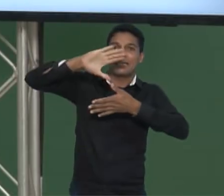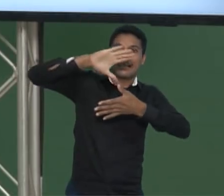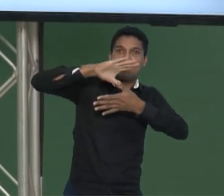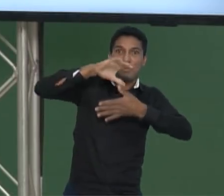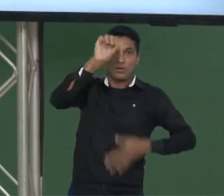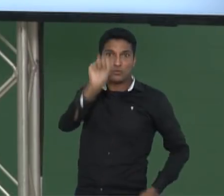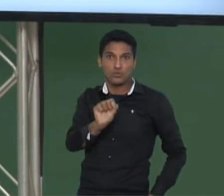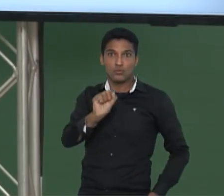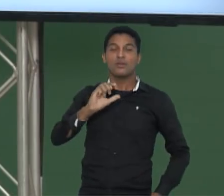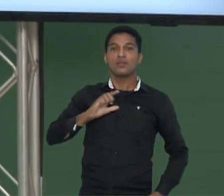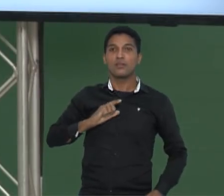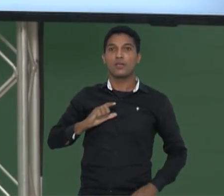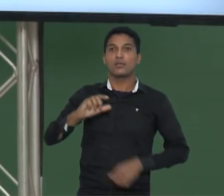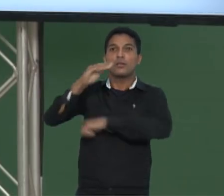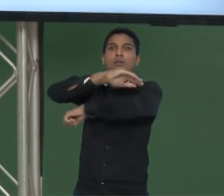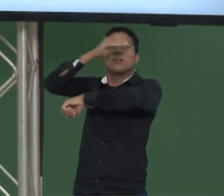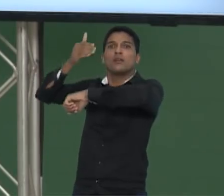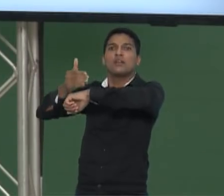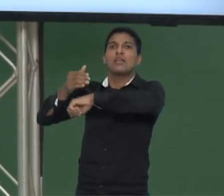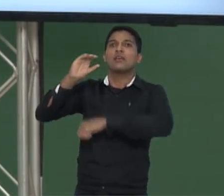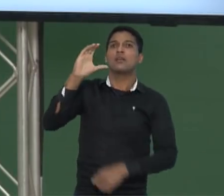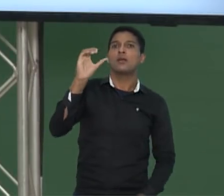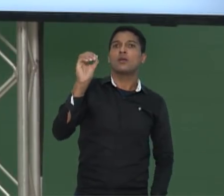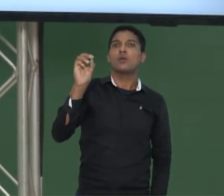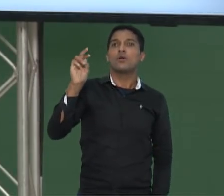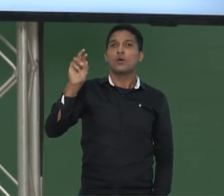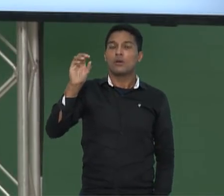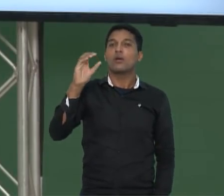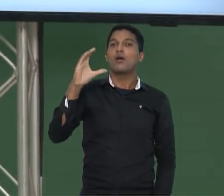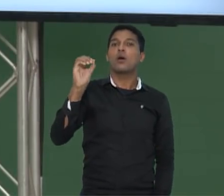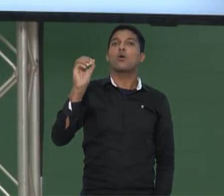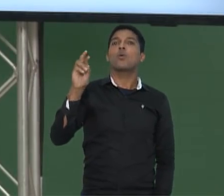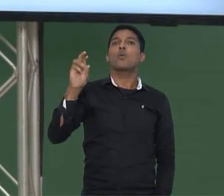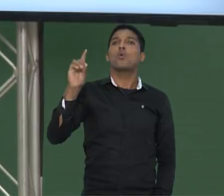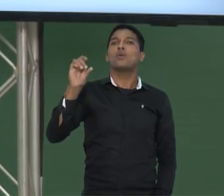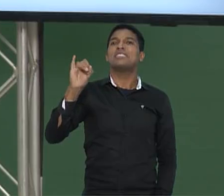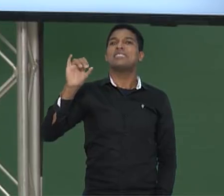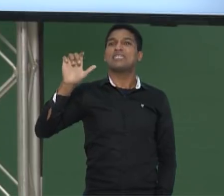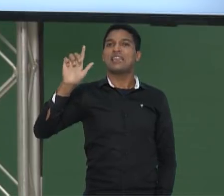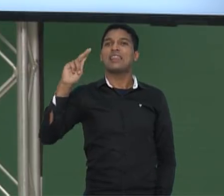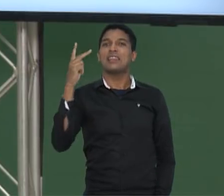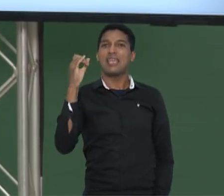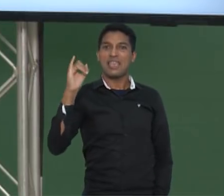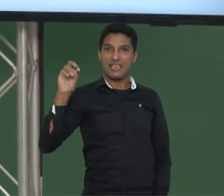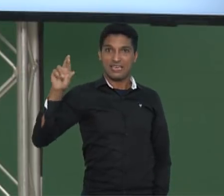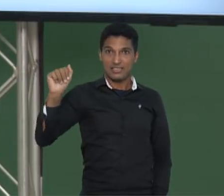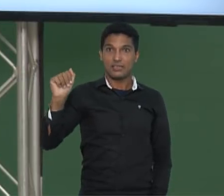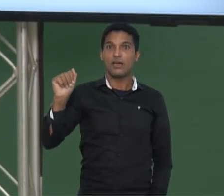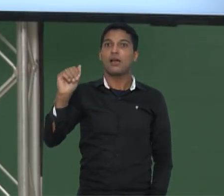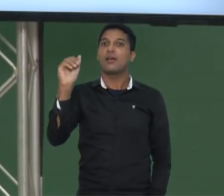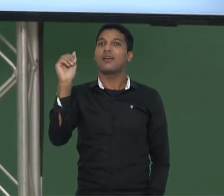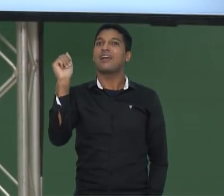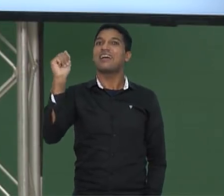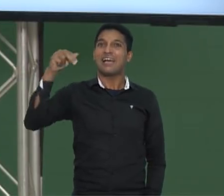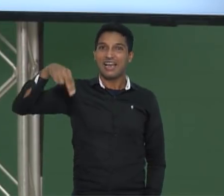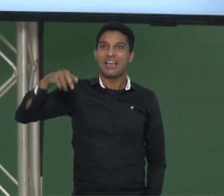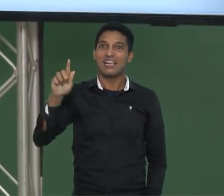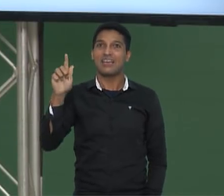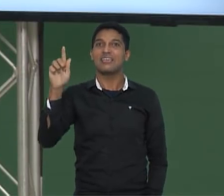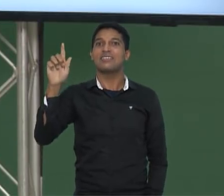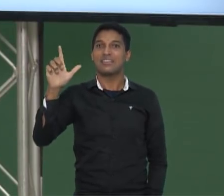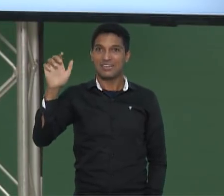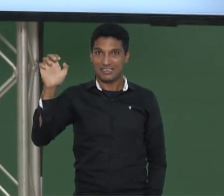a Cordilheira dos Andes, lá na Ásia, a Cordilheira do Himalaia, onde estão as